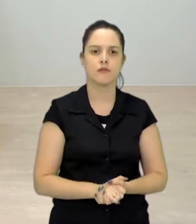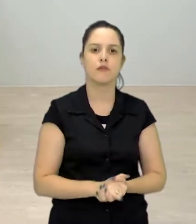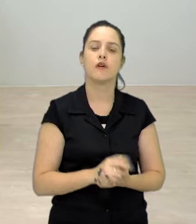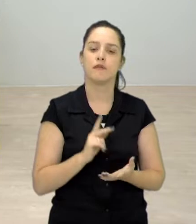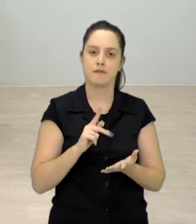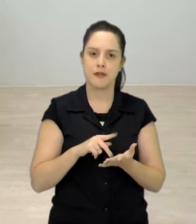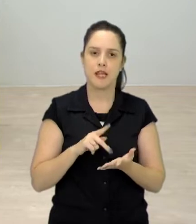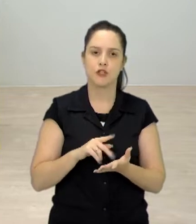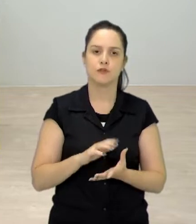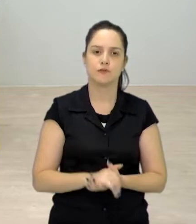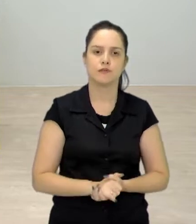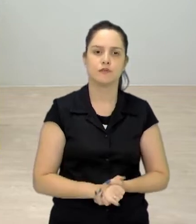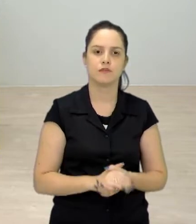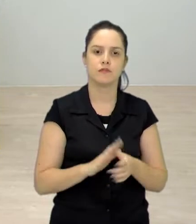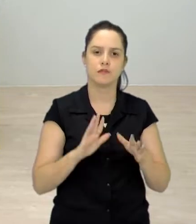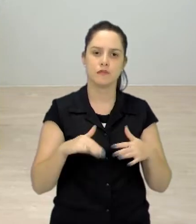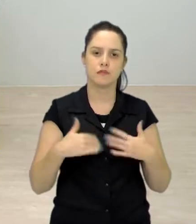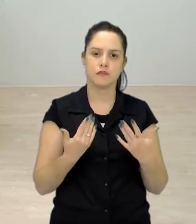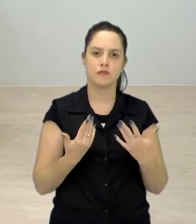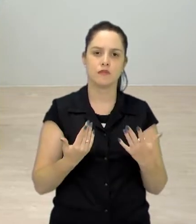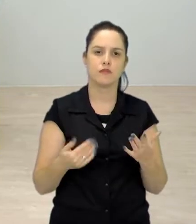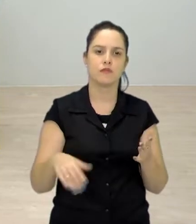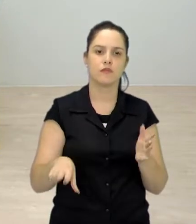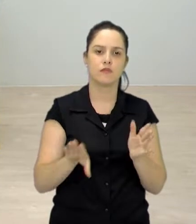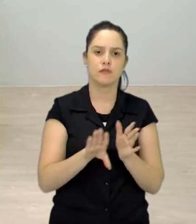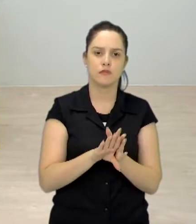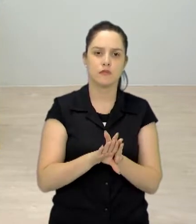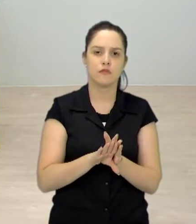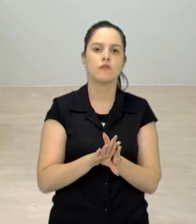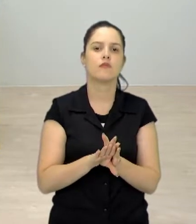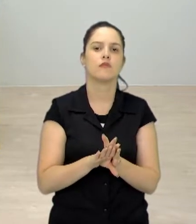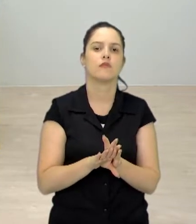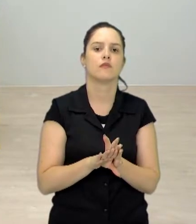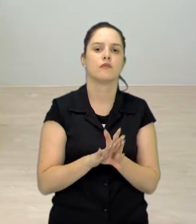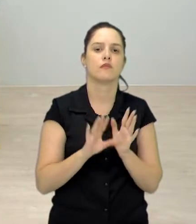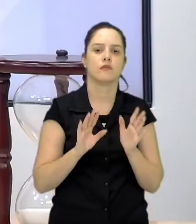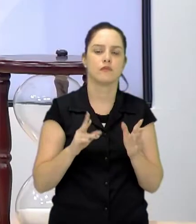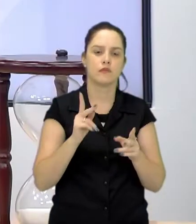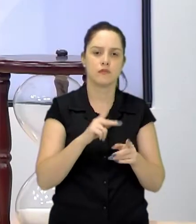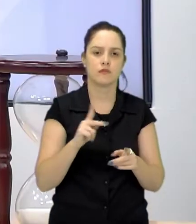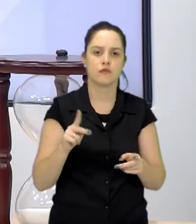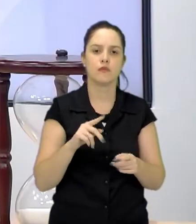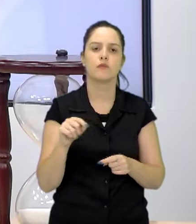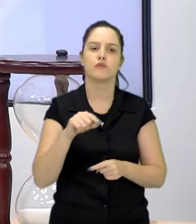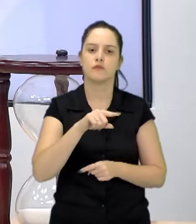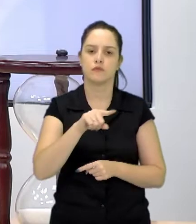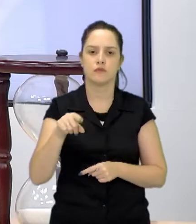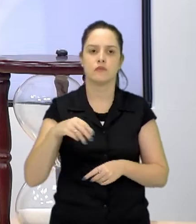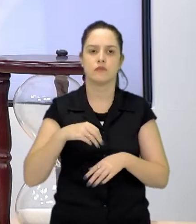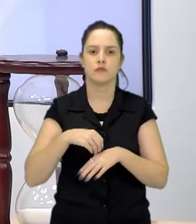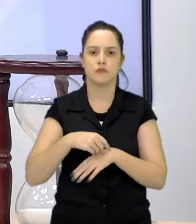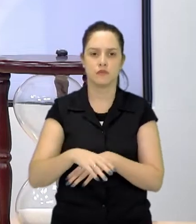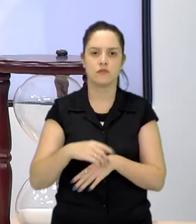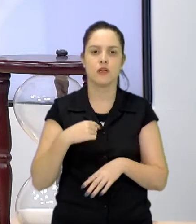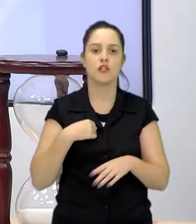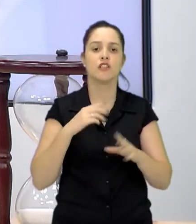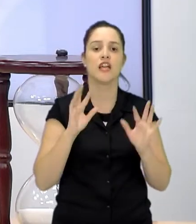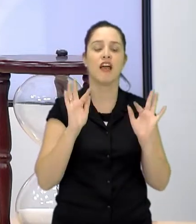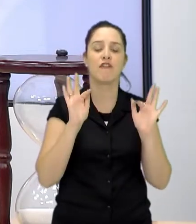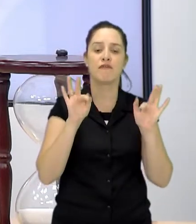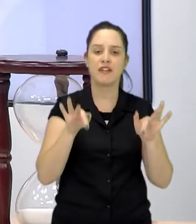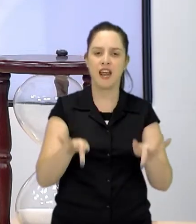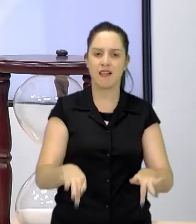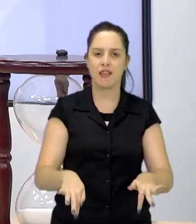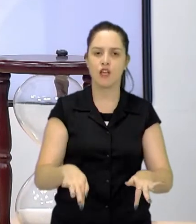Jana. Então, os textos jornalísticos, provavelmente vocês já ouviram, né, com os professores de vocês, eles têm a finalidade